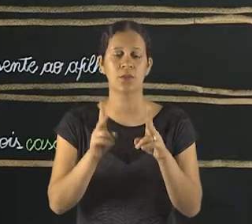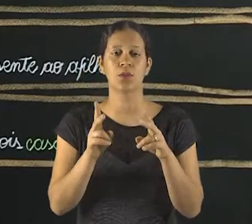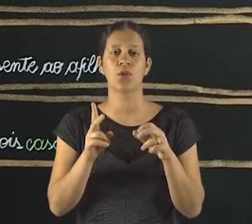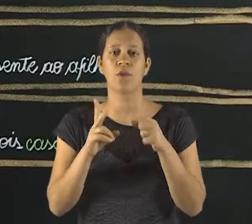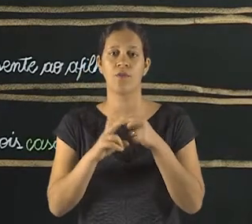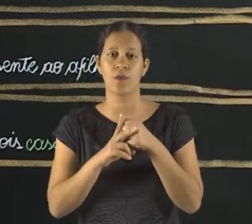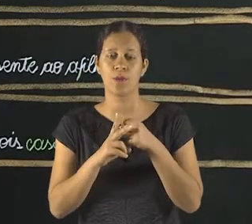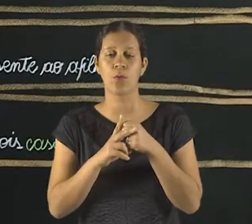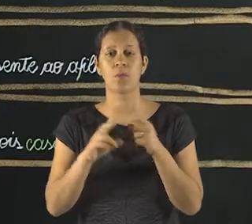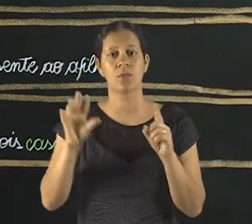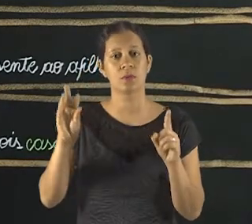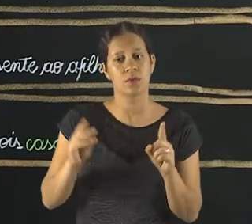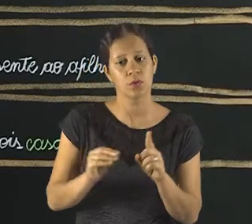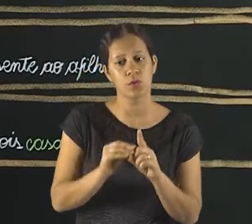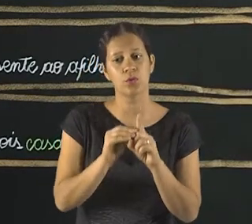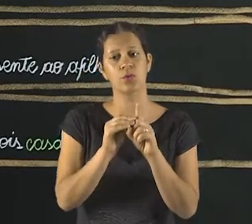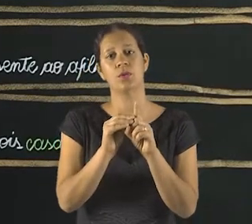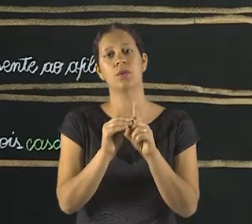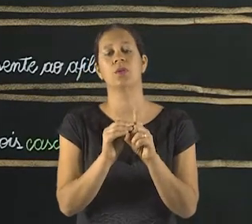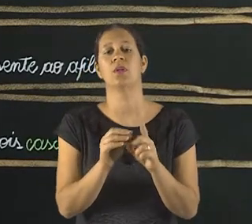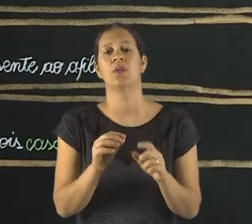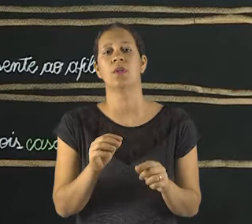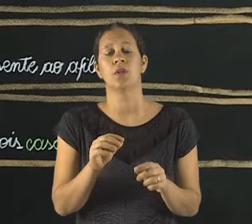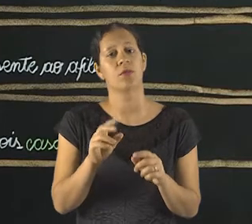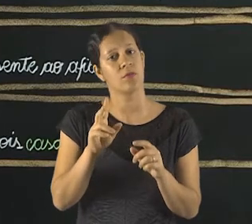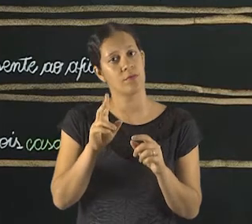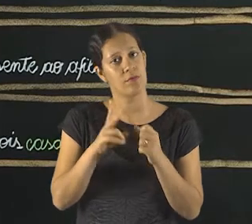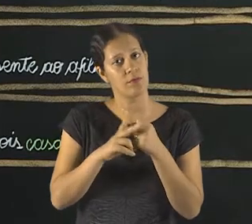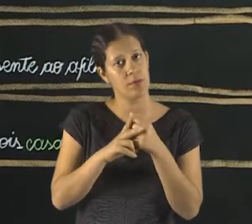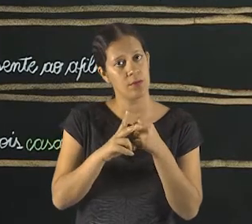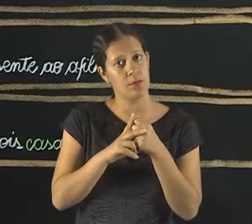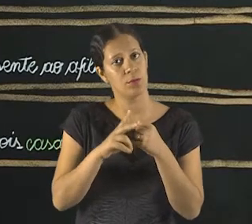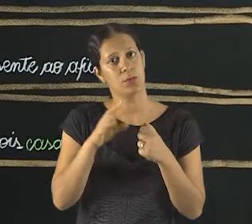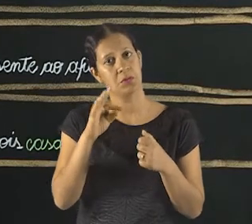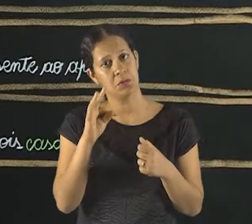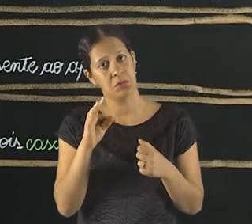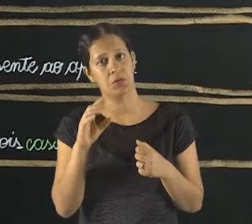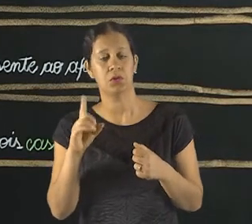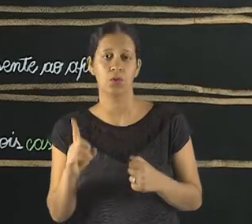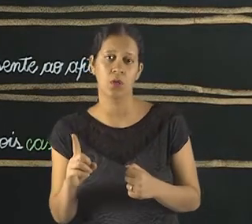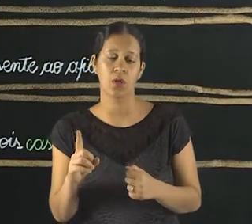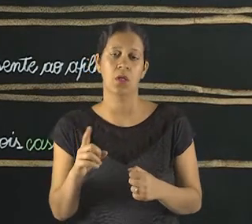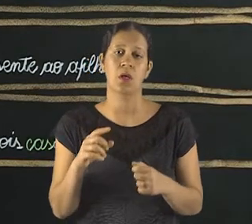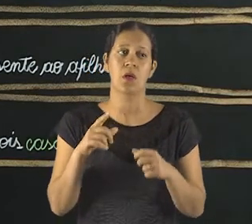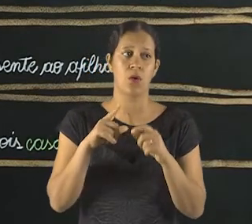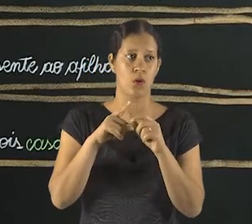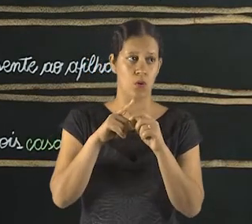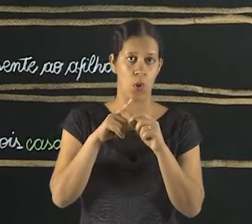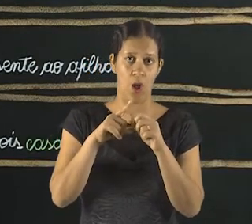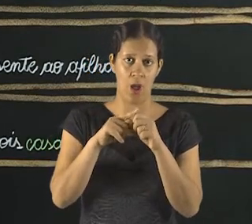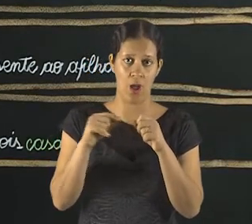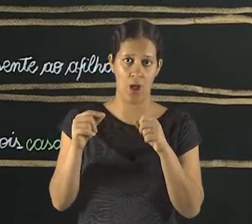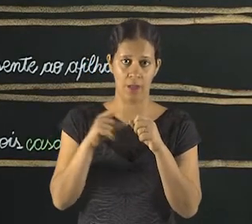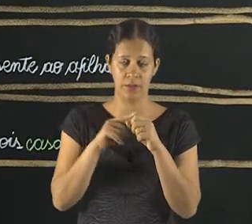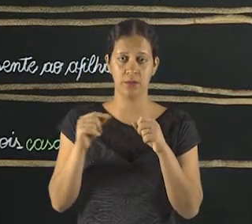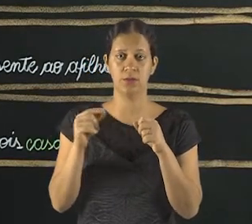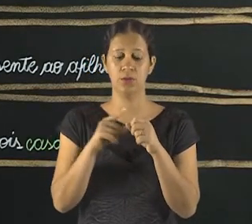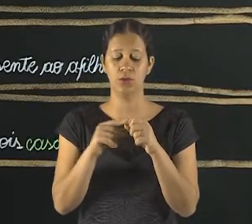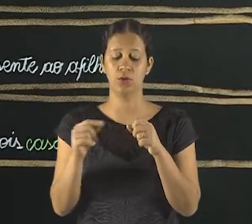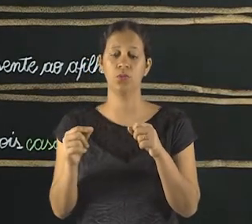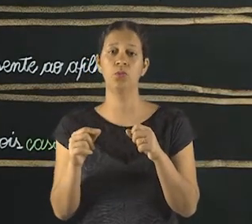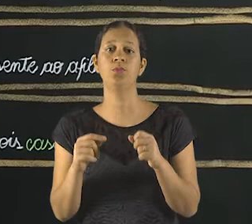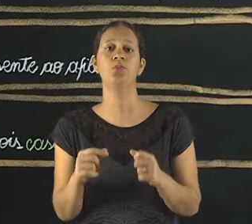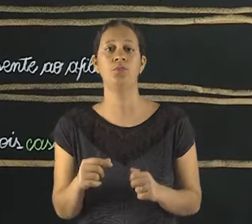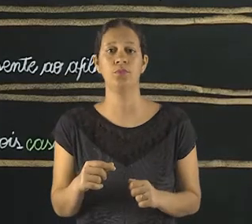verbo precisa de um complemento e se esse complemento vai ser ligado direto ou indiretamente. Nesse caso, embora haja a presença do artigo, a relação